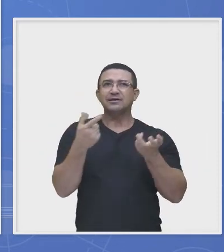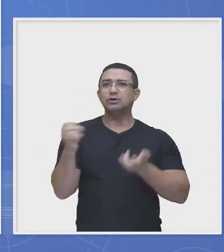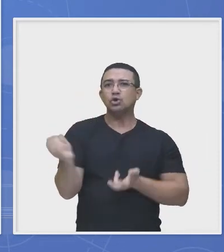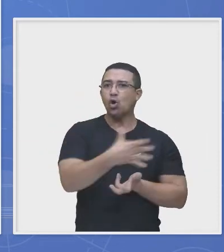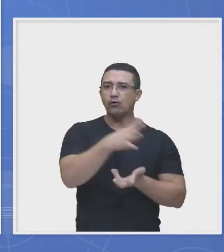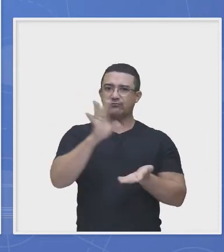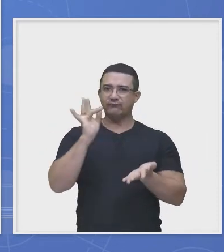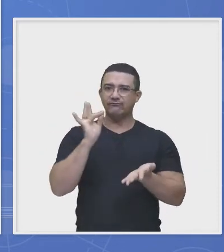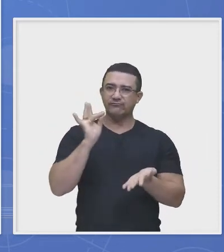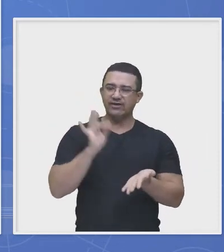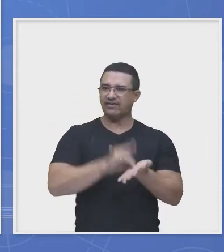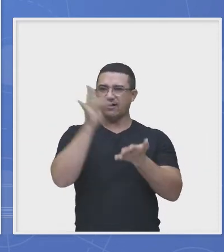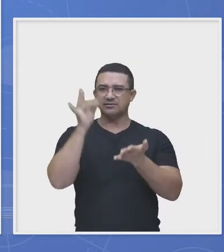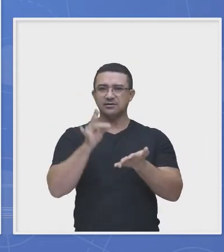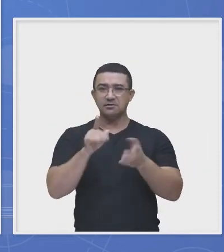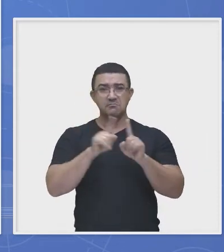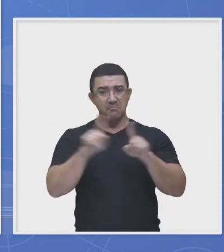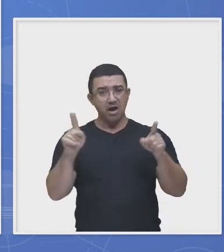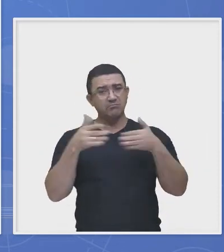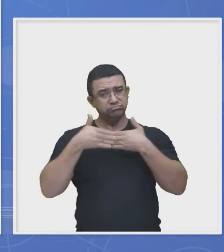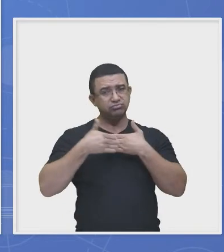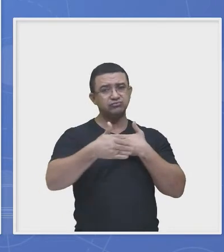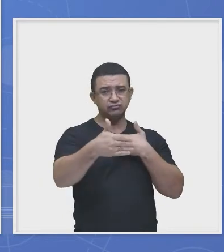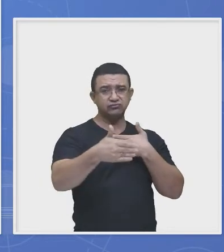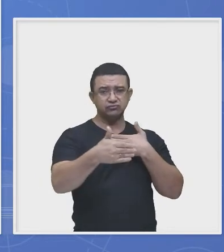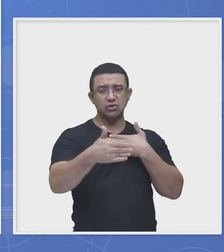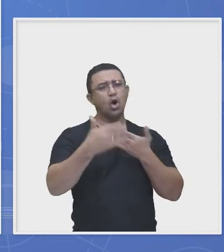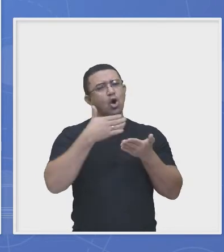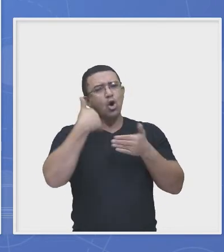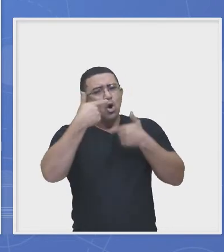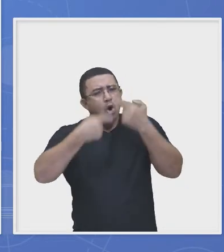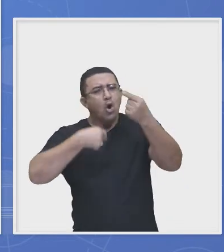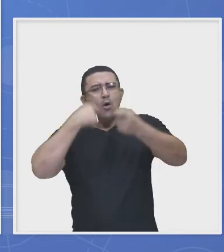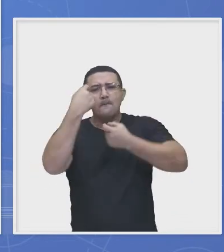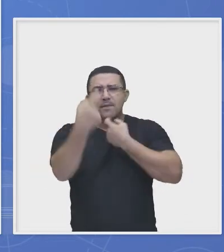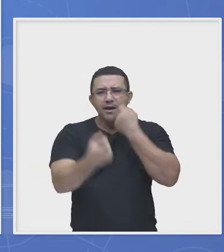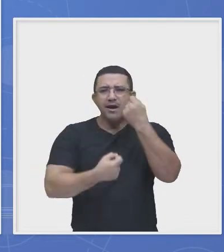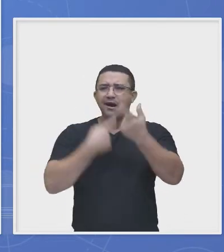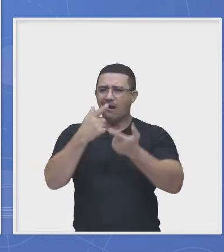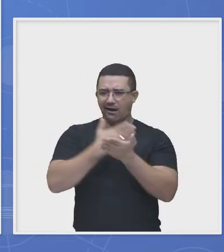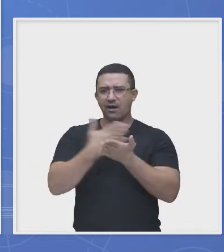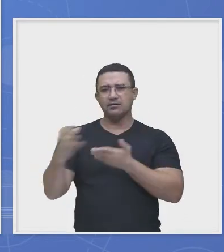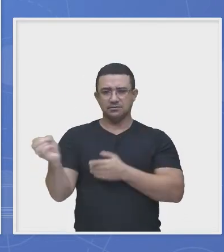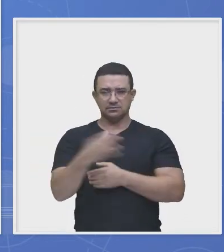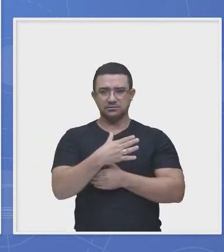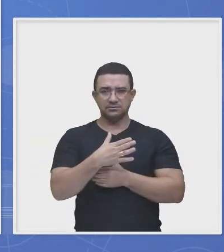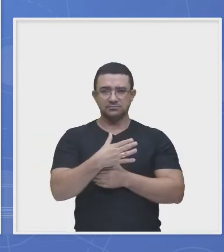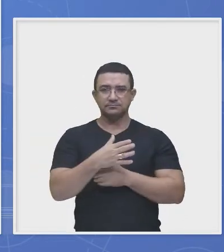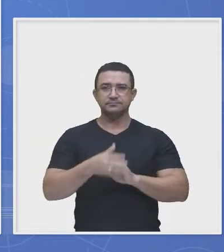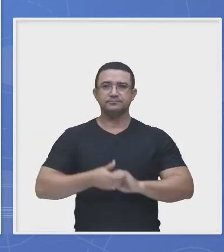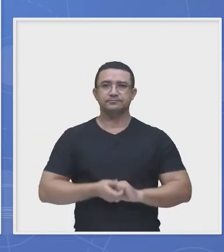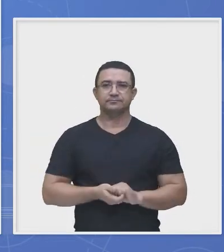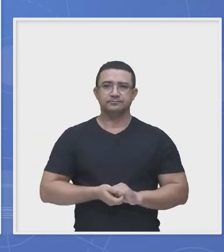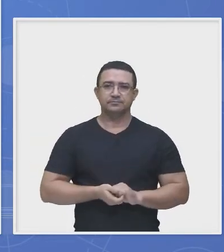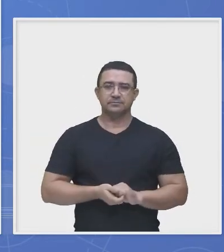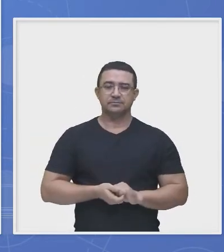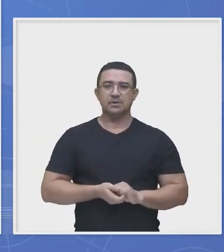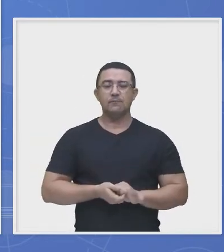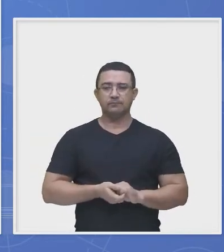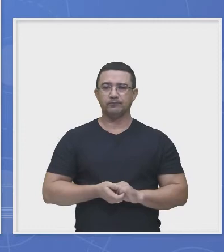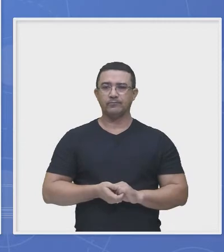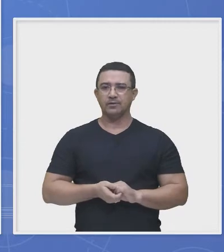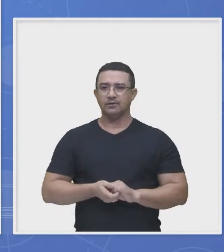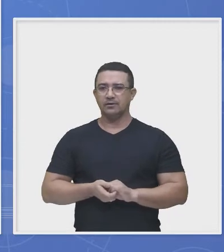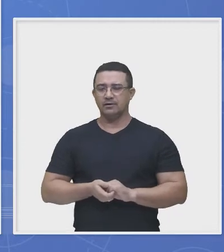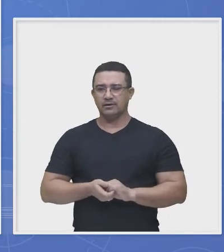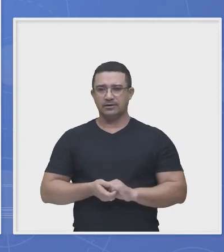passo adiante na inovação e um pé ligado lá na tradição. Então, isso que foi o pré-modernismo,